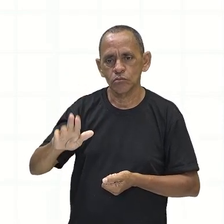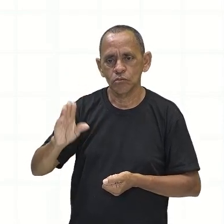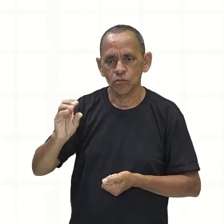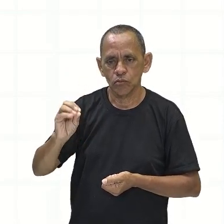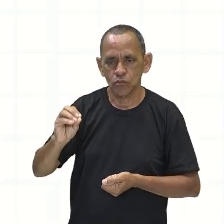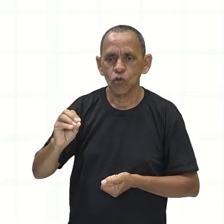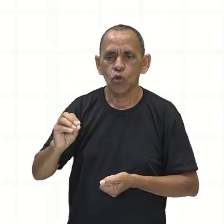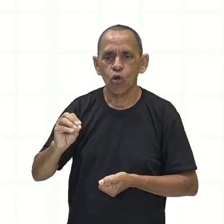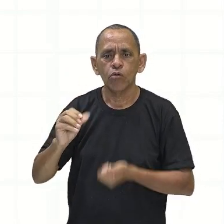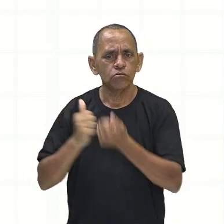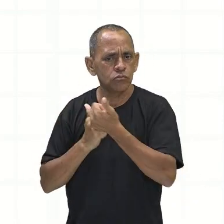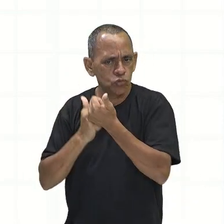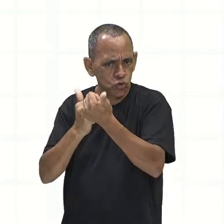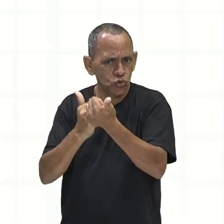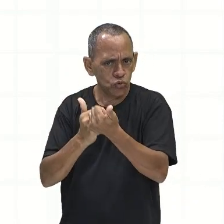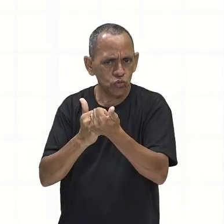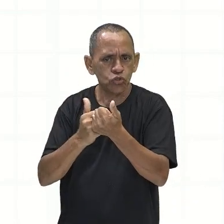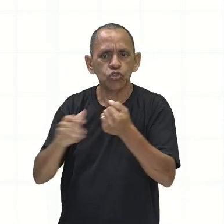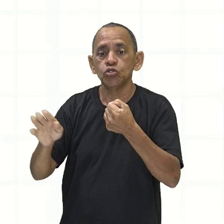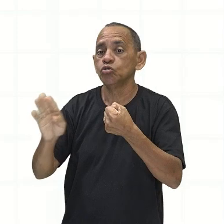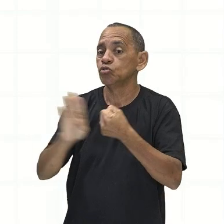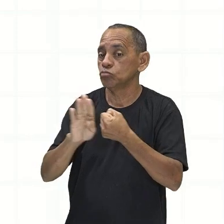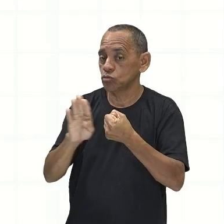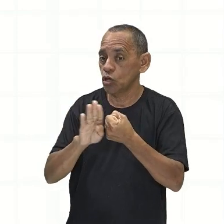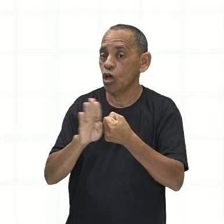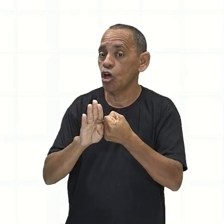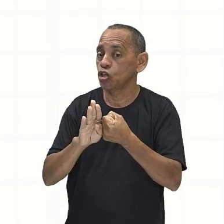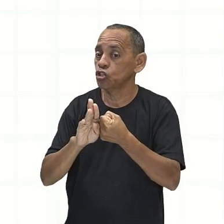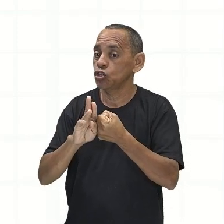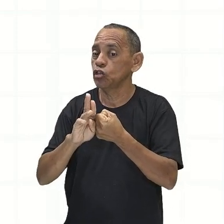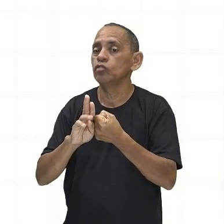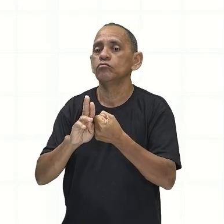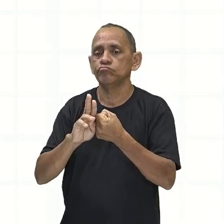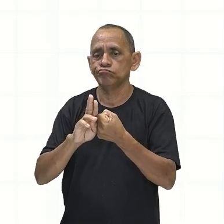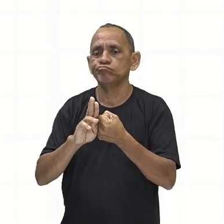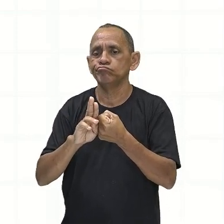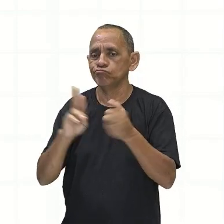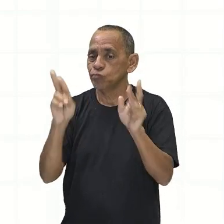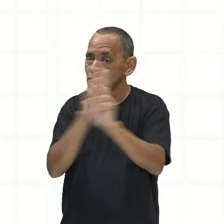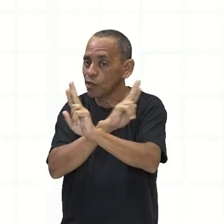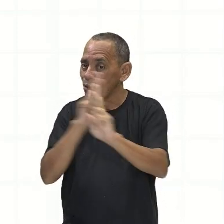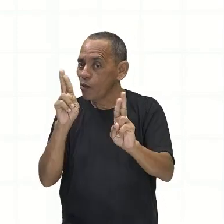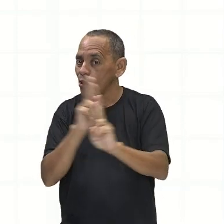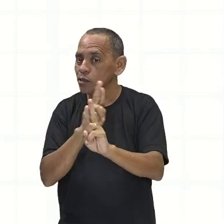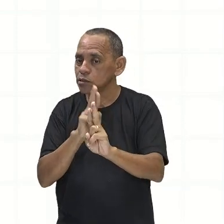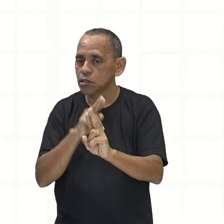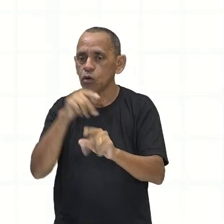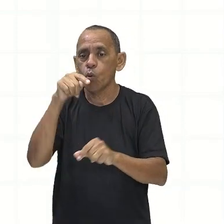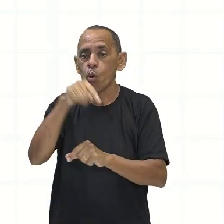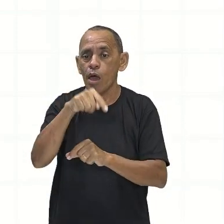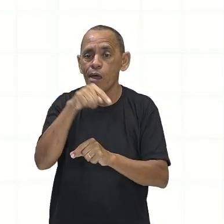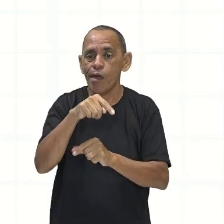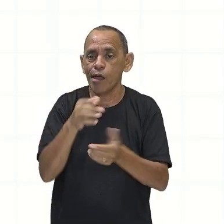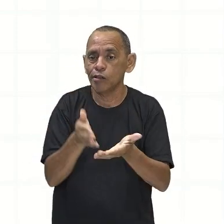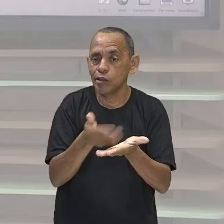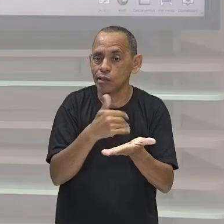ele substitui o substantivo fazendo referência a ele. Nesse caso aí, temos o lo, que